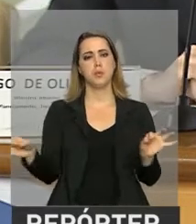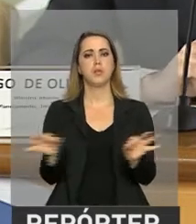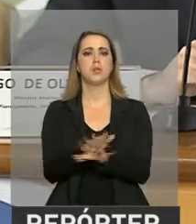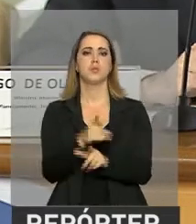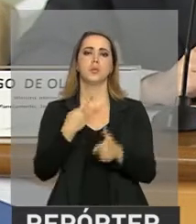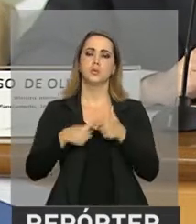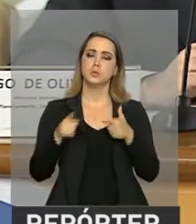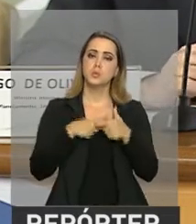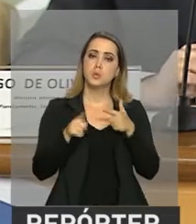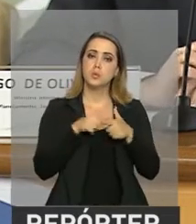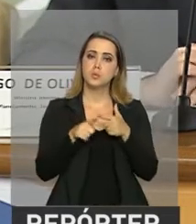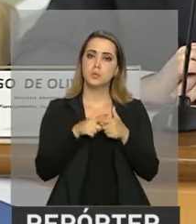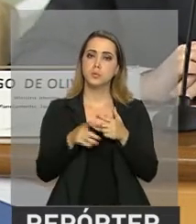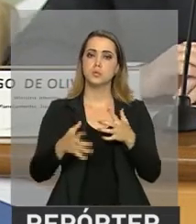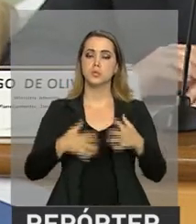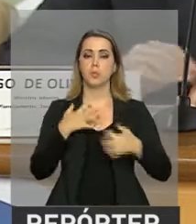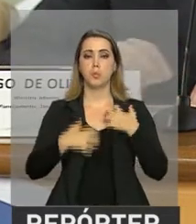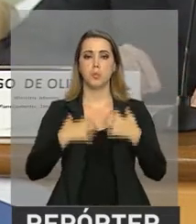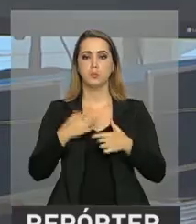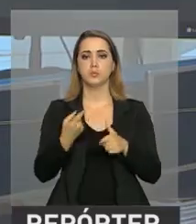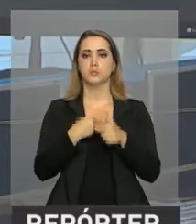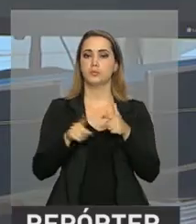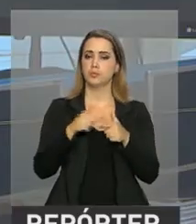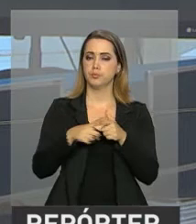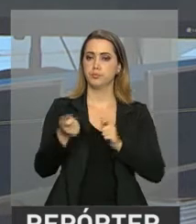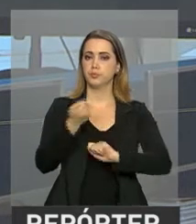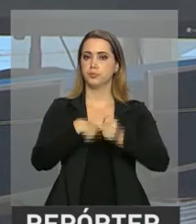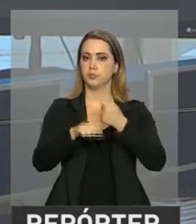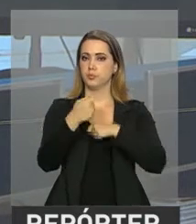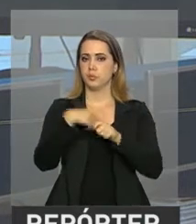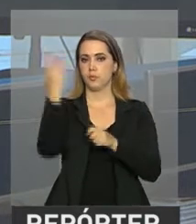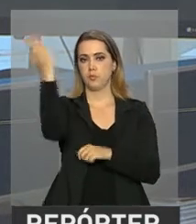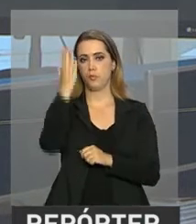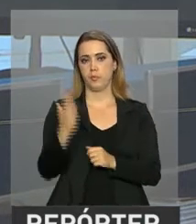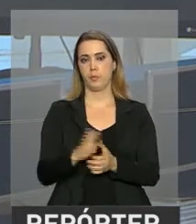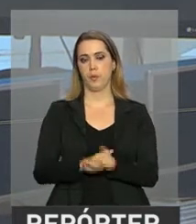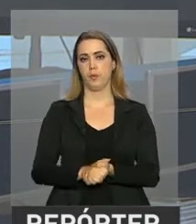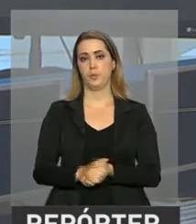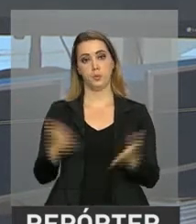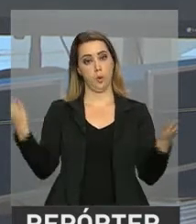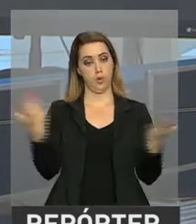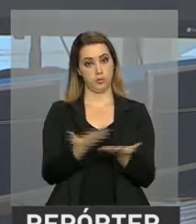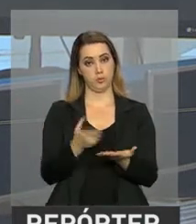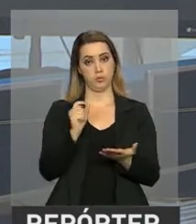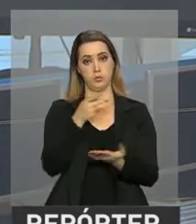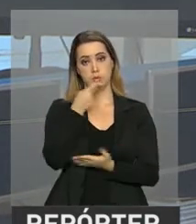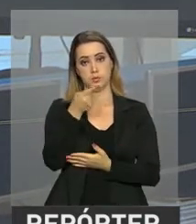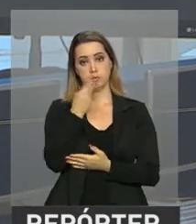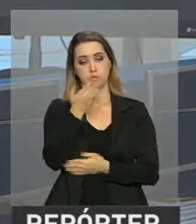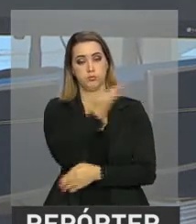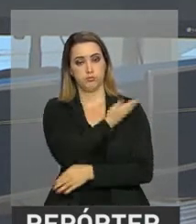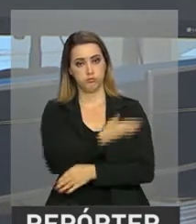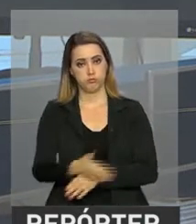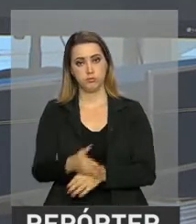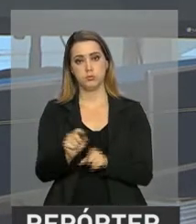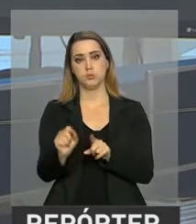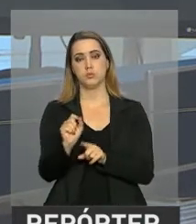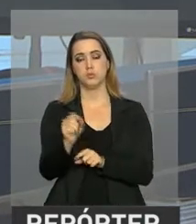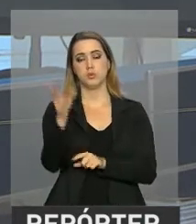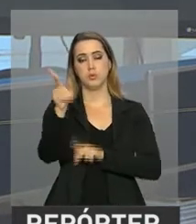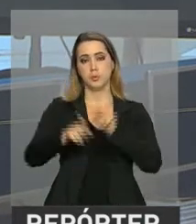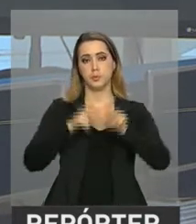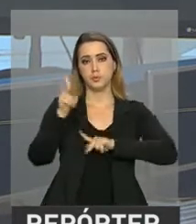principais problemas que afligem economia brasileira agora vamos falar de hábitos da população mais de 100 milhões de brasileiros